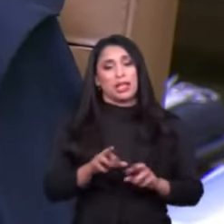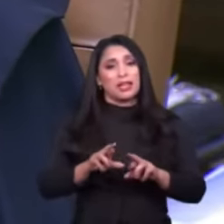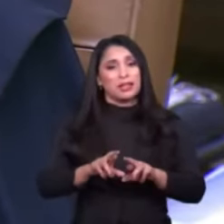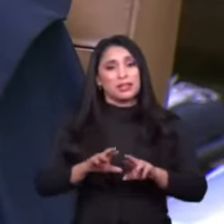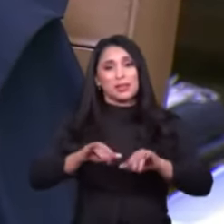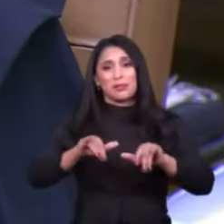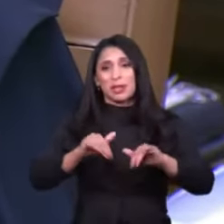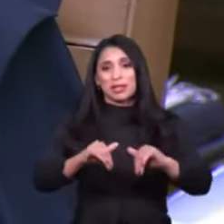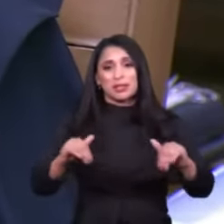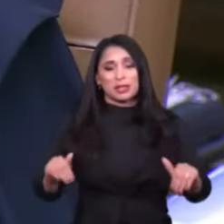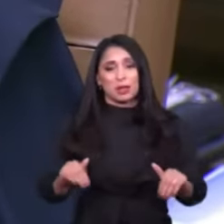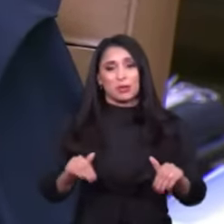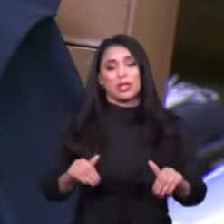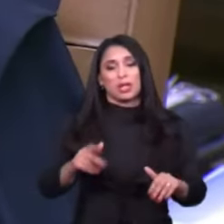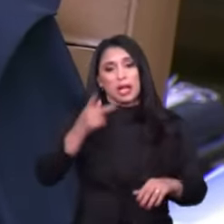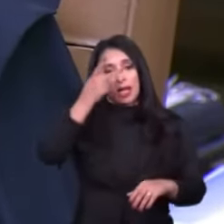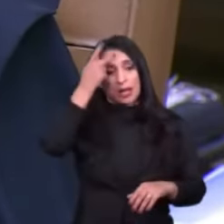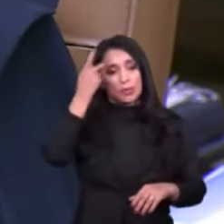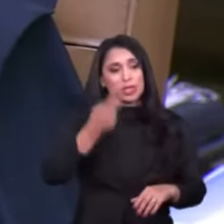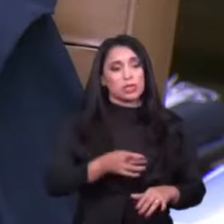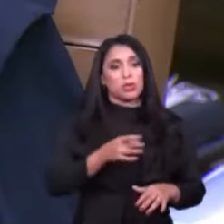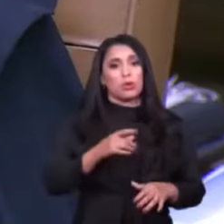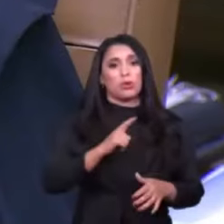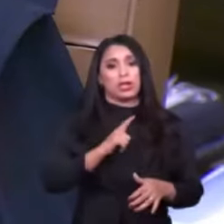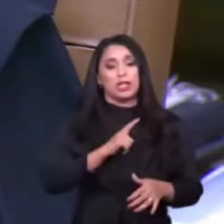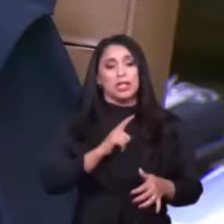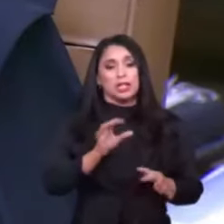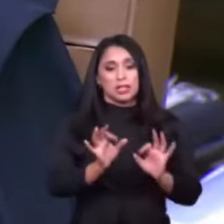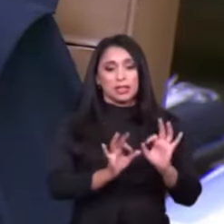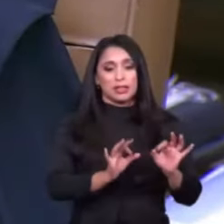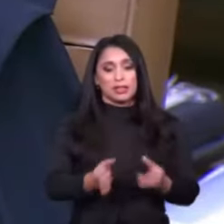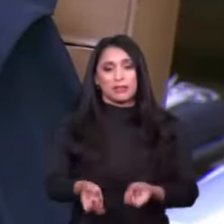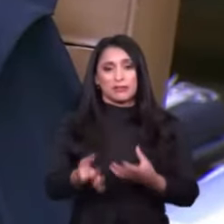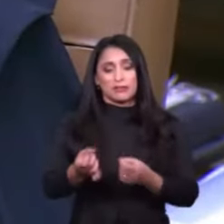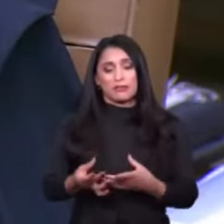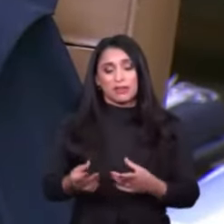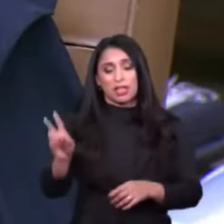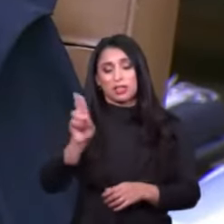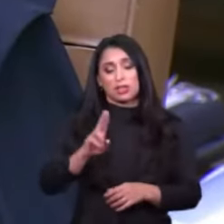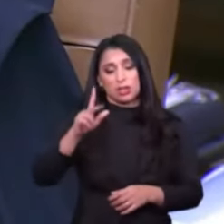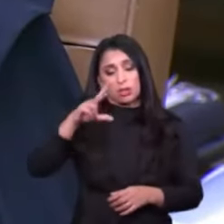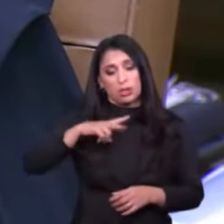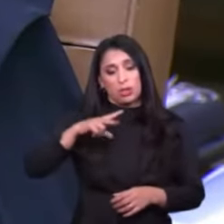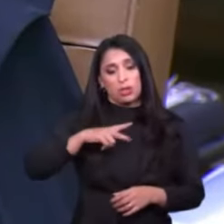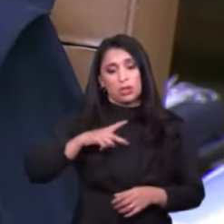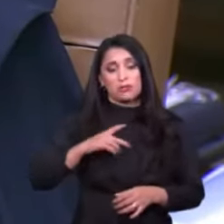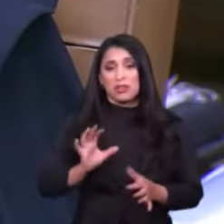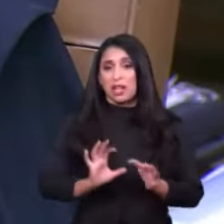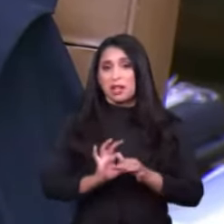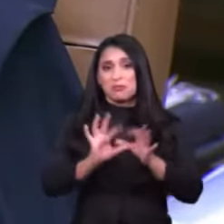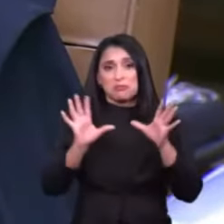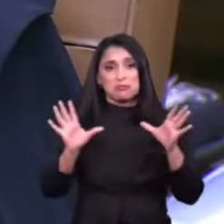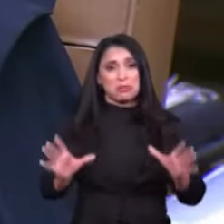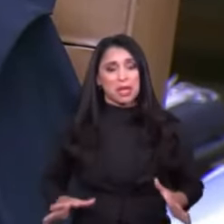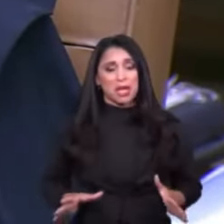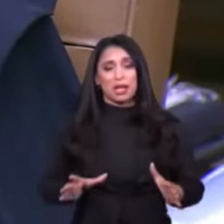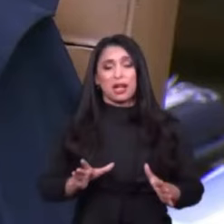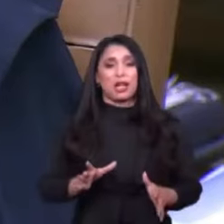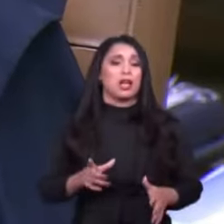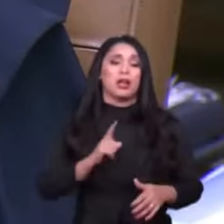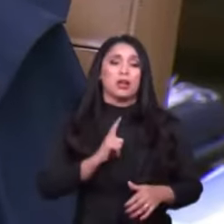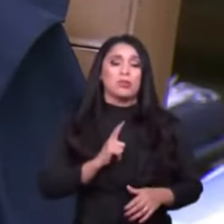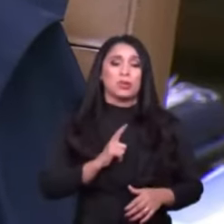entre o consumidor e o produtor e, na prática, acabará favorecendo o tráfico porque cria um mercado consumidor legítimo para uma